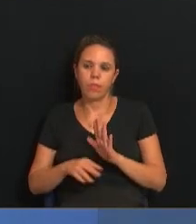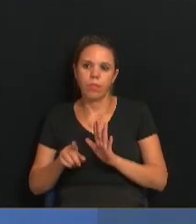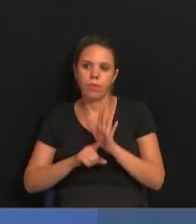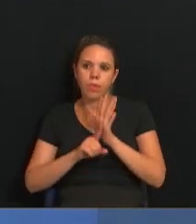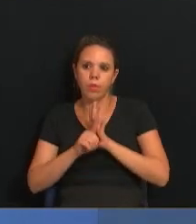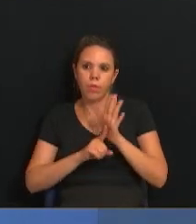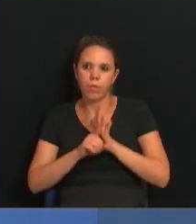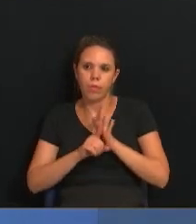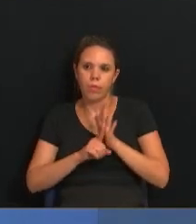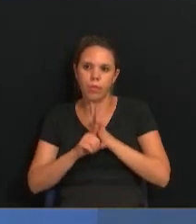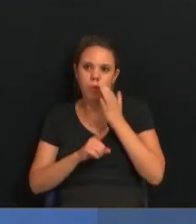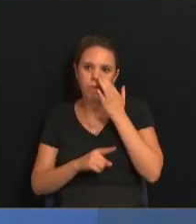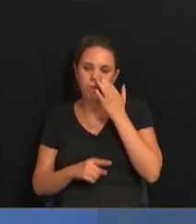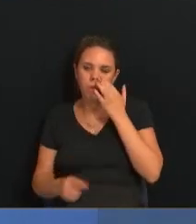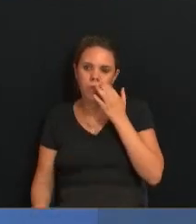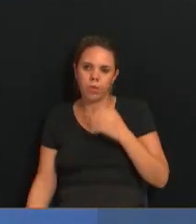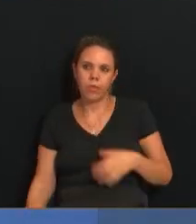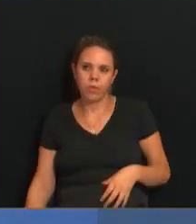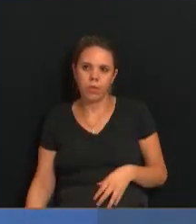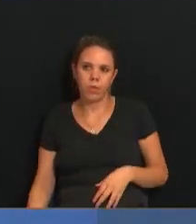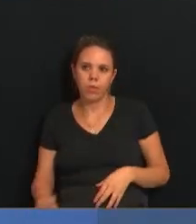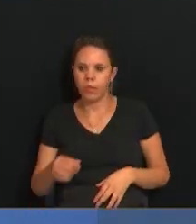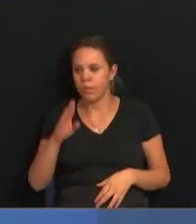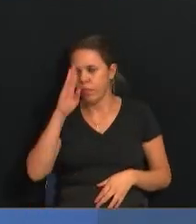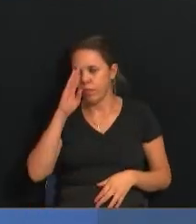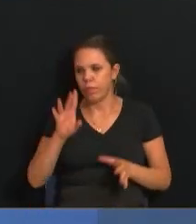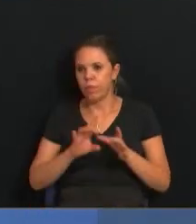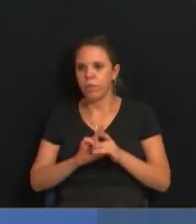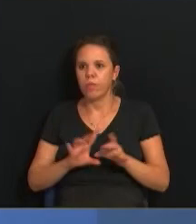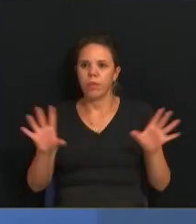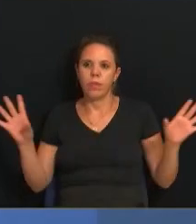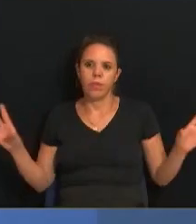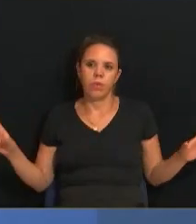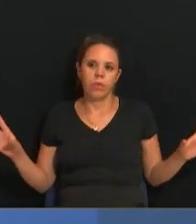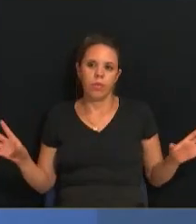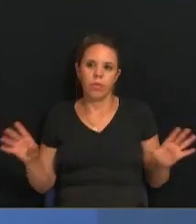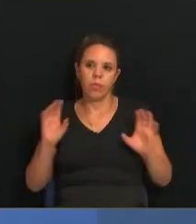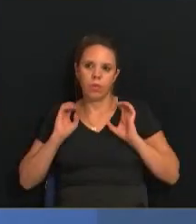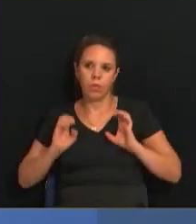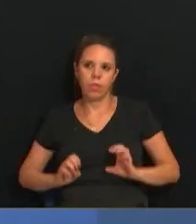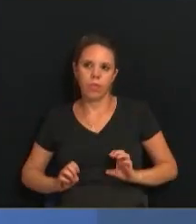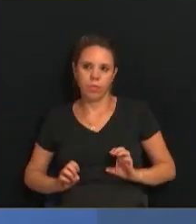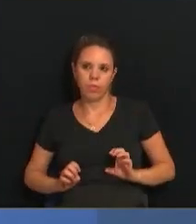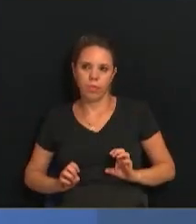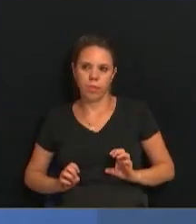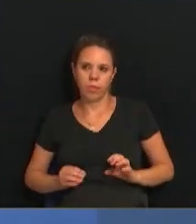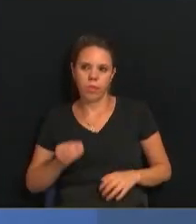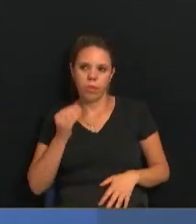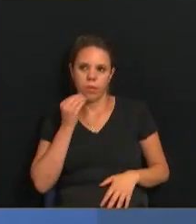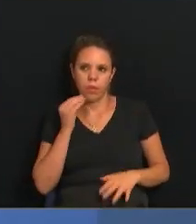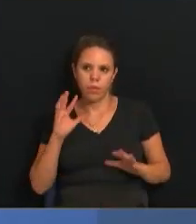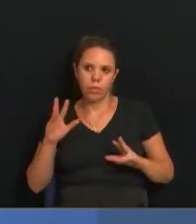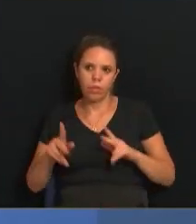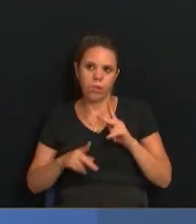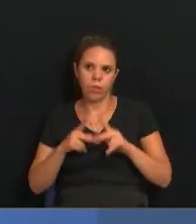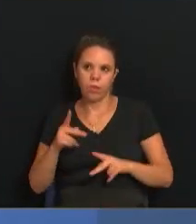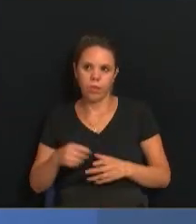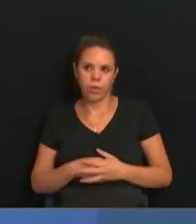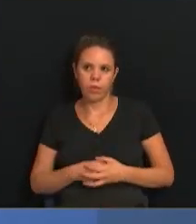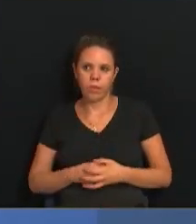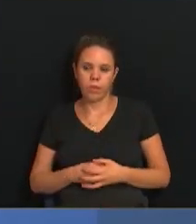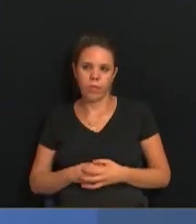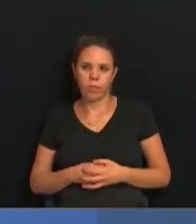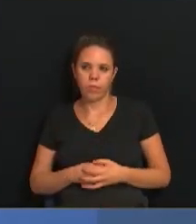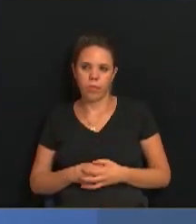e levam em conta o princípio democrático e ético de dar espaços a todos os lados da questão.